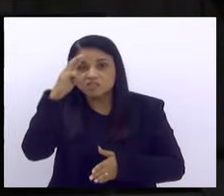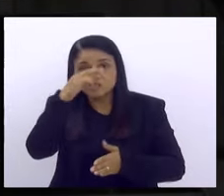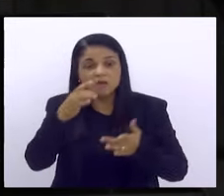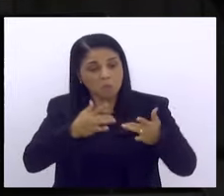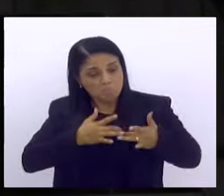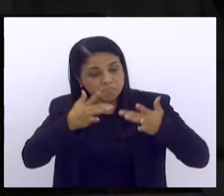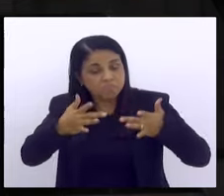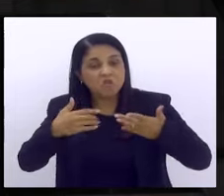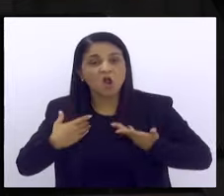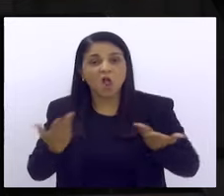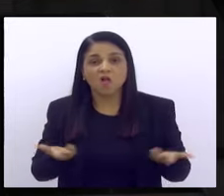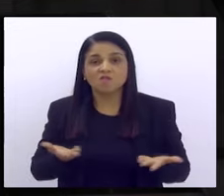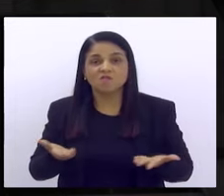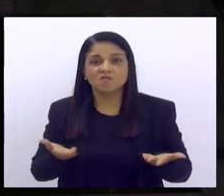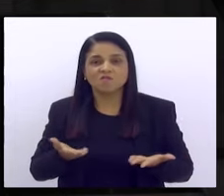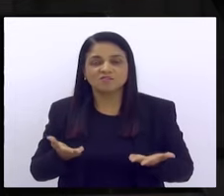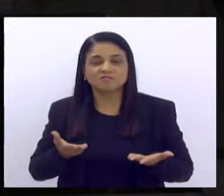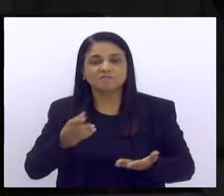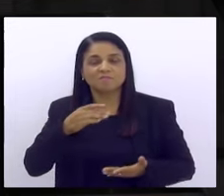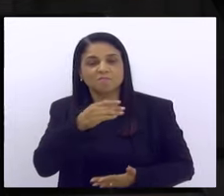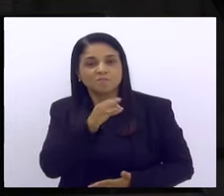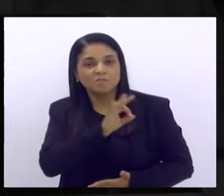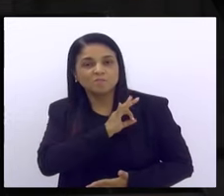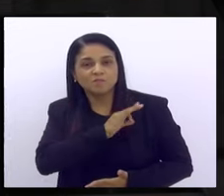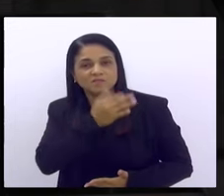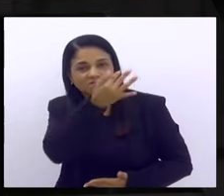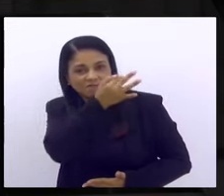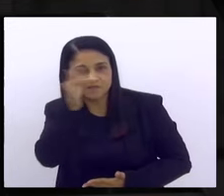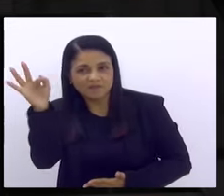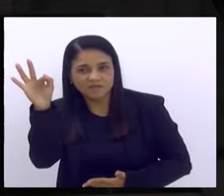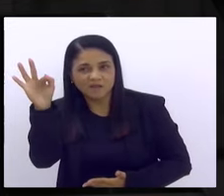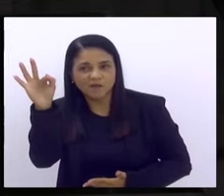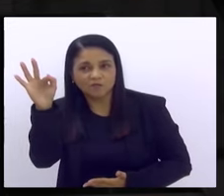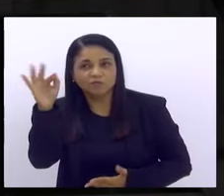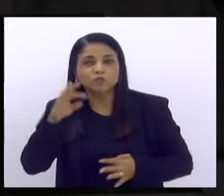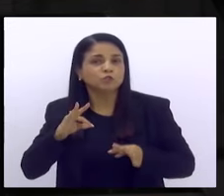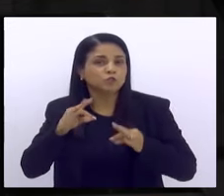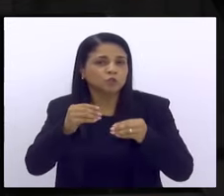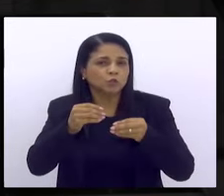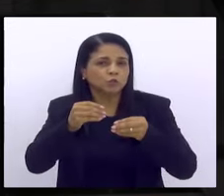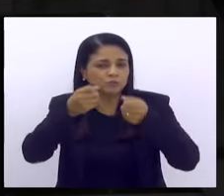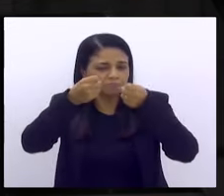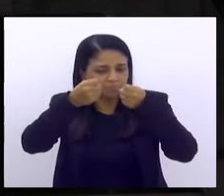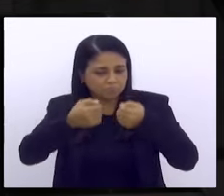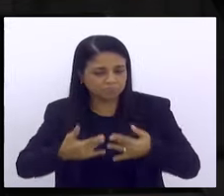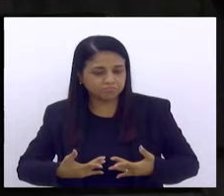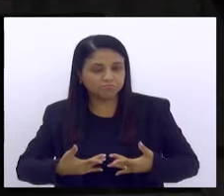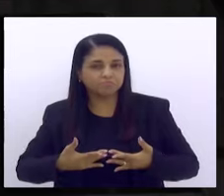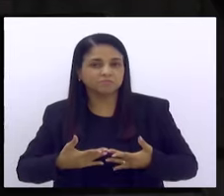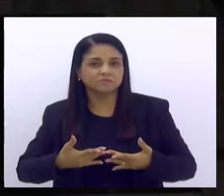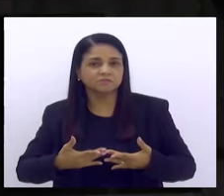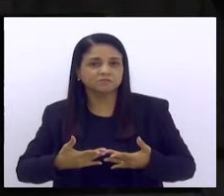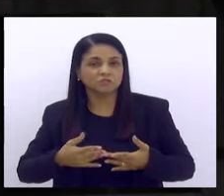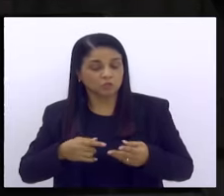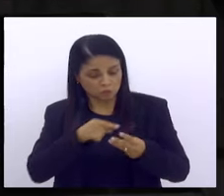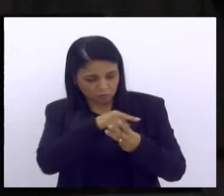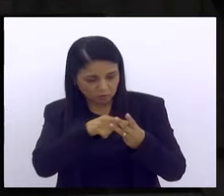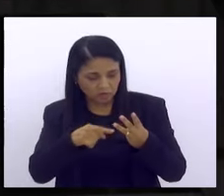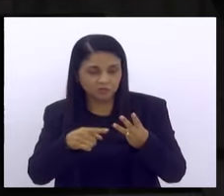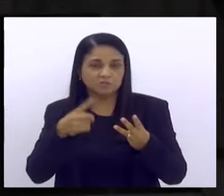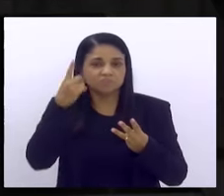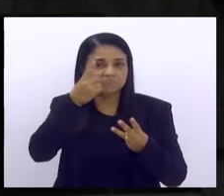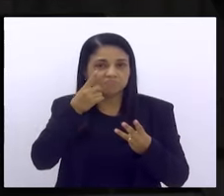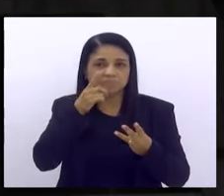à disposição da Polícia Federal para prestar todos os esclarecimentos, não só eu, como os outros parlamentares, deputado